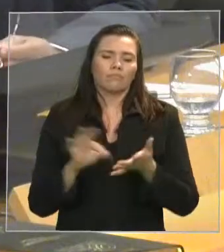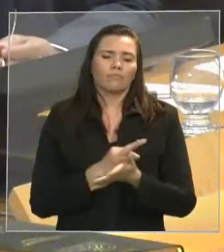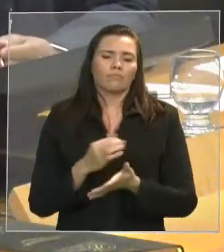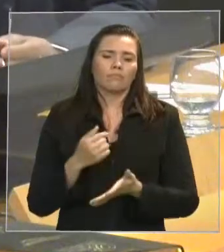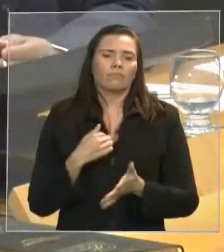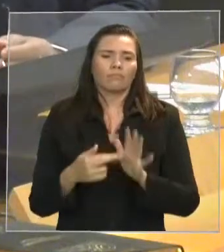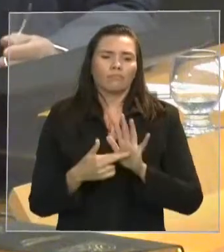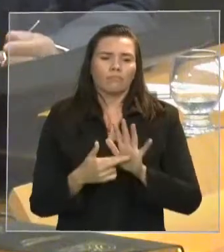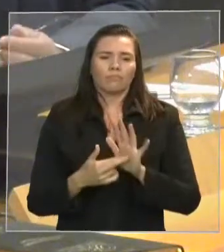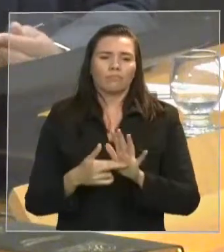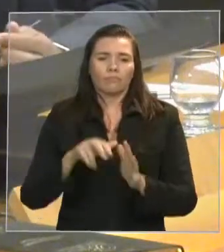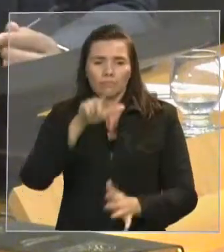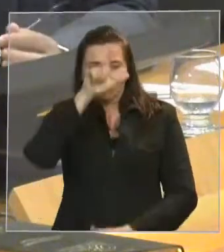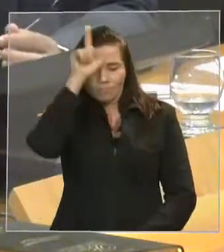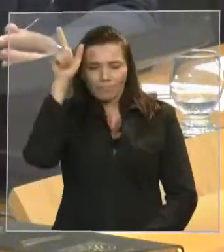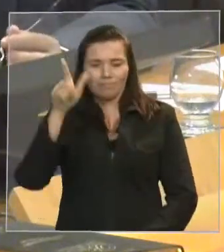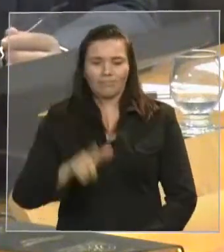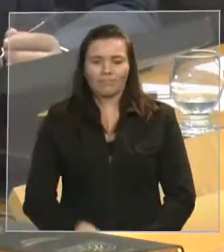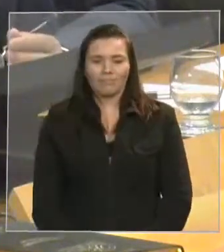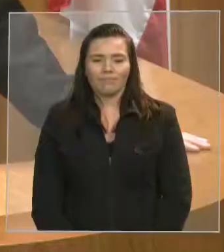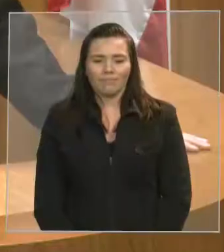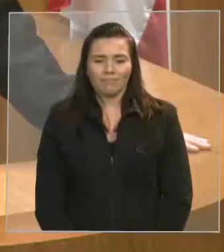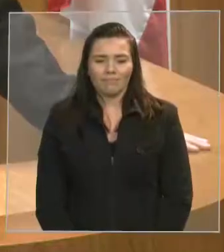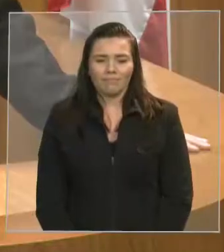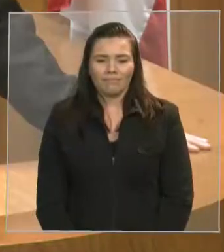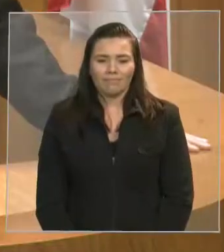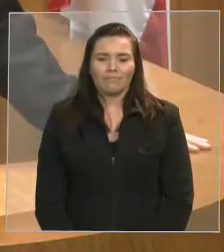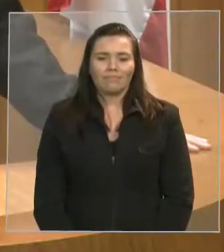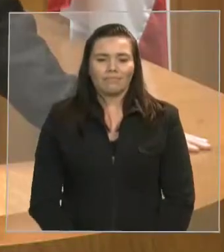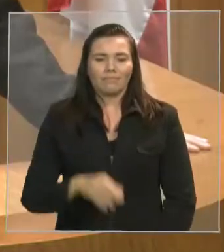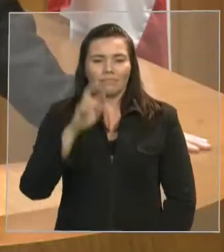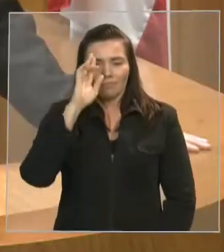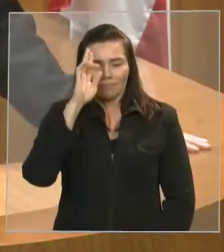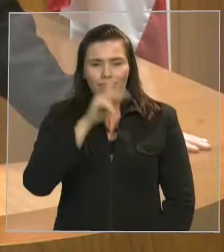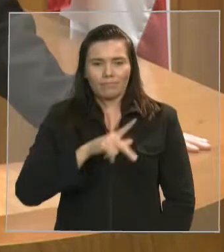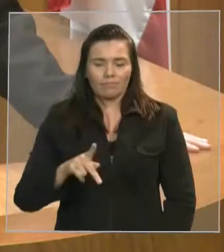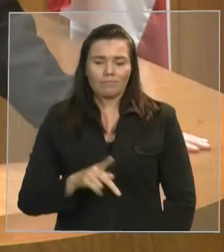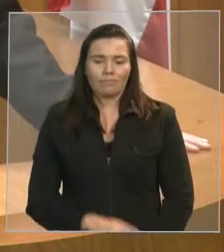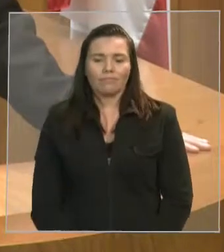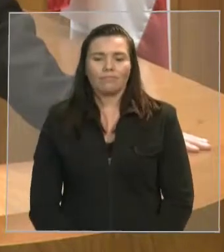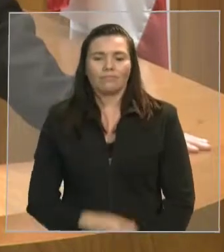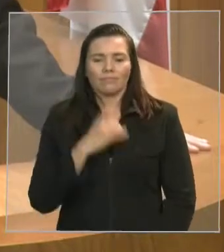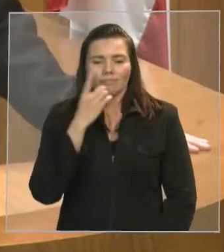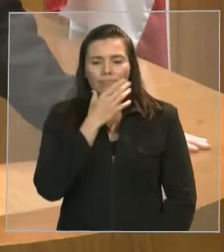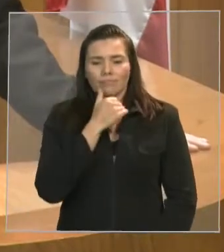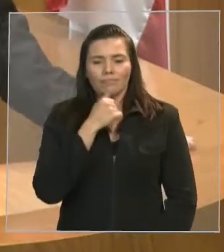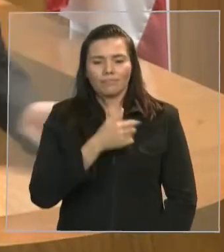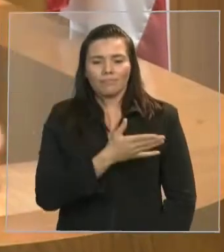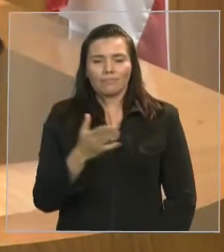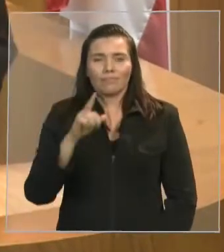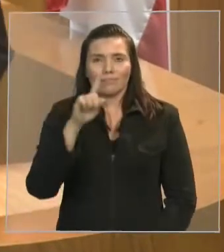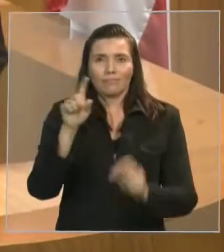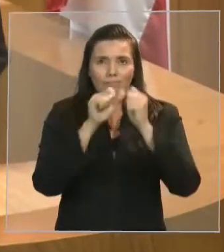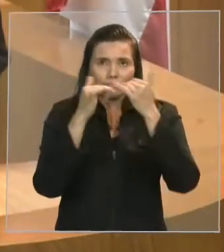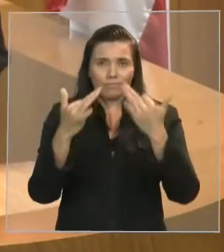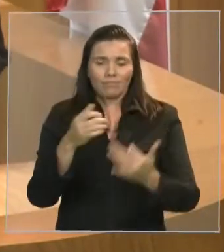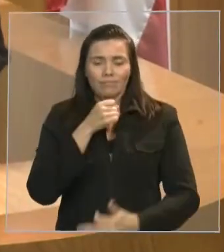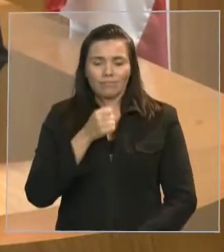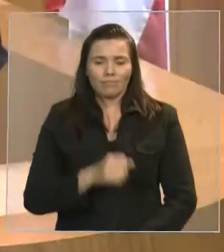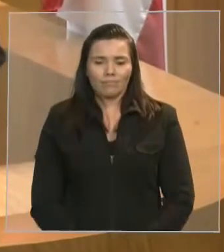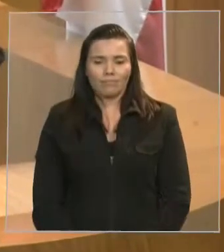Senhor presidente, senhores deputados, senhoras deputadas, imprensa, galeria, a quem eu saúdo de